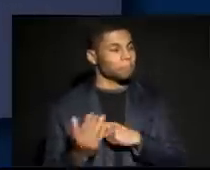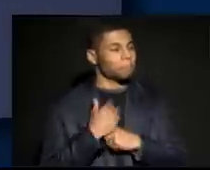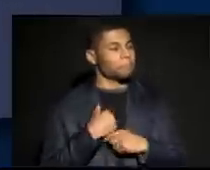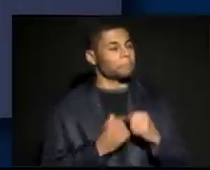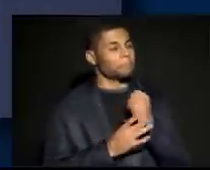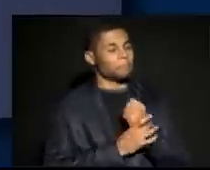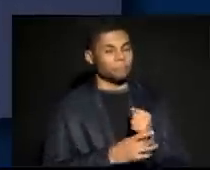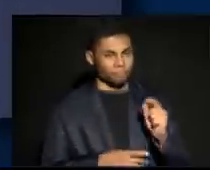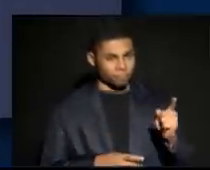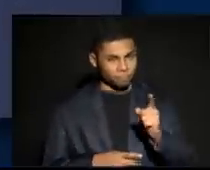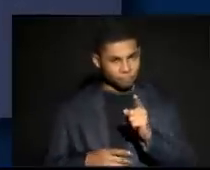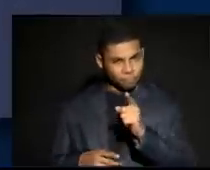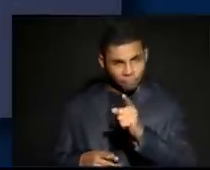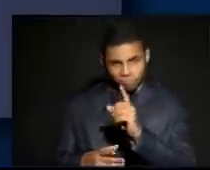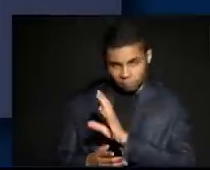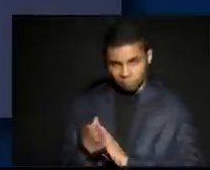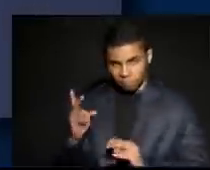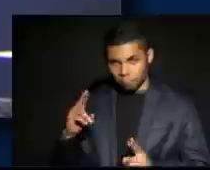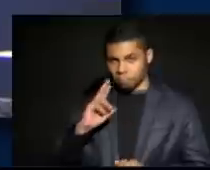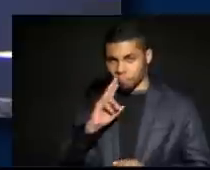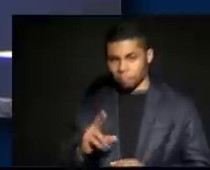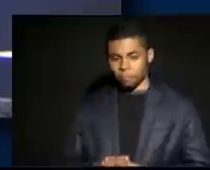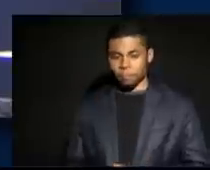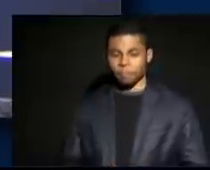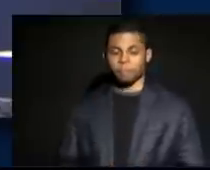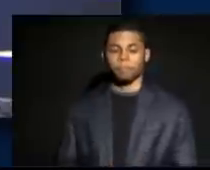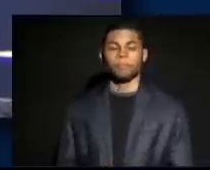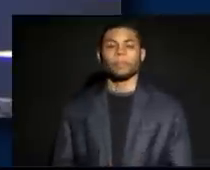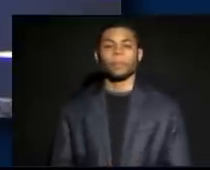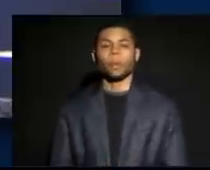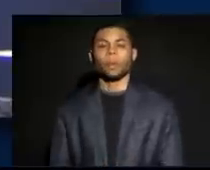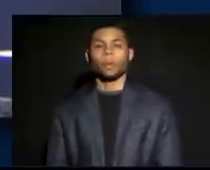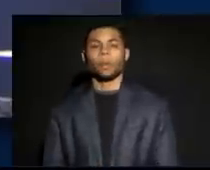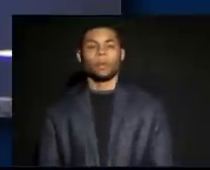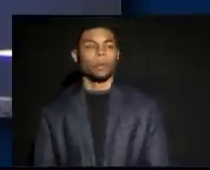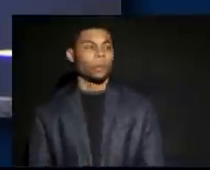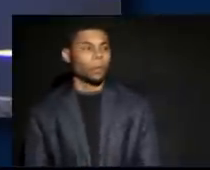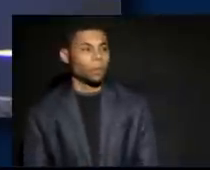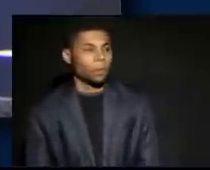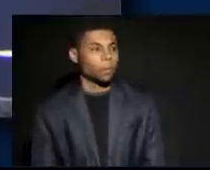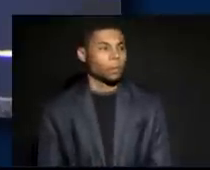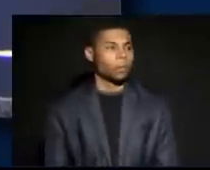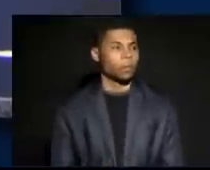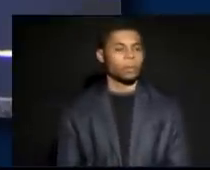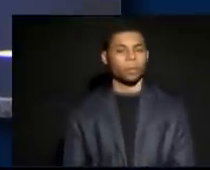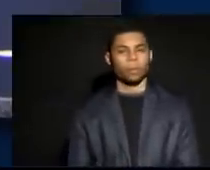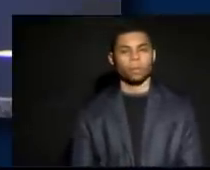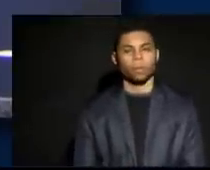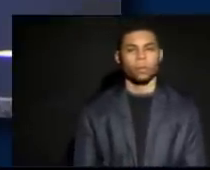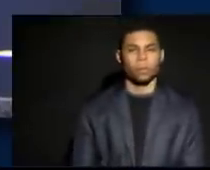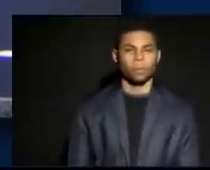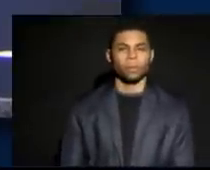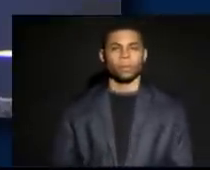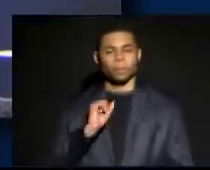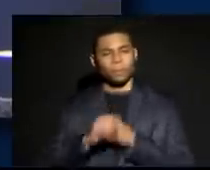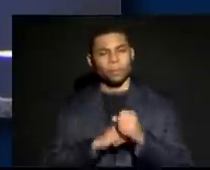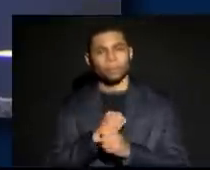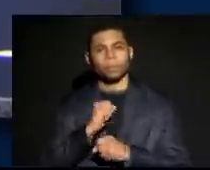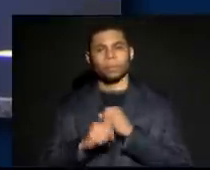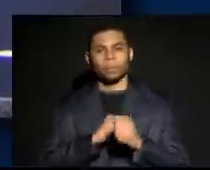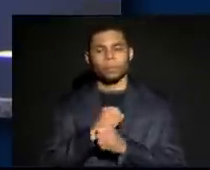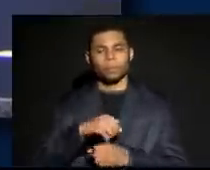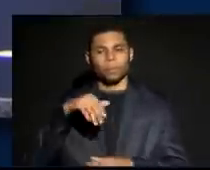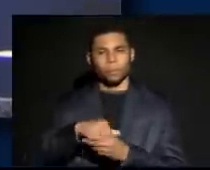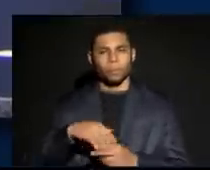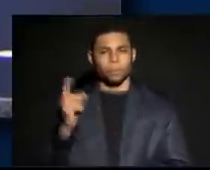brasileiras e não tem nenhuma dúvida a respeito disso bom é como todo ano de eleição e todo mundo ficar discutindo muito